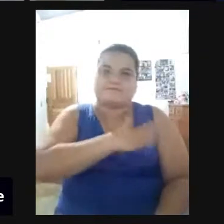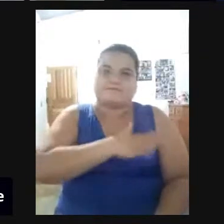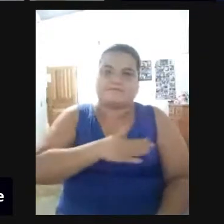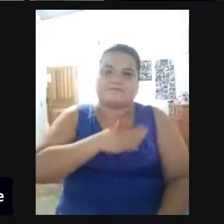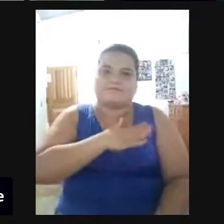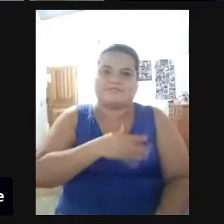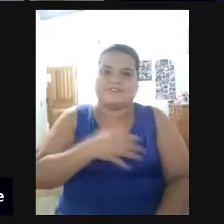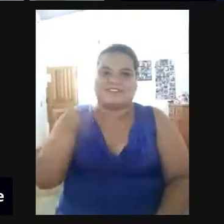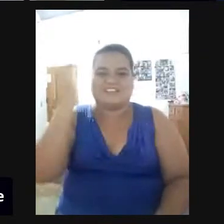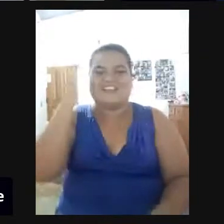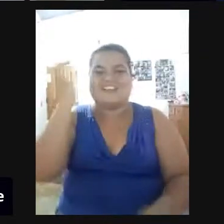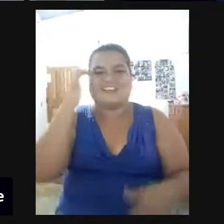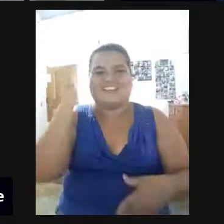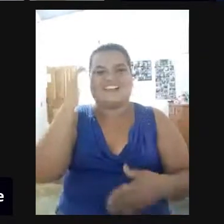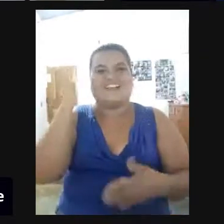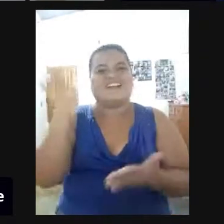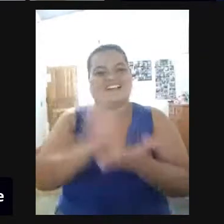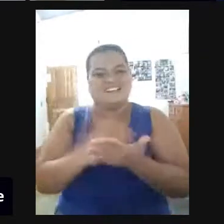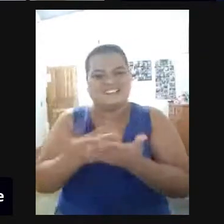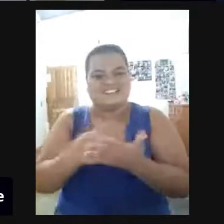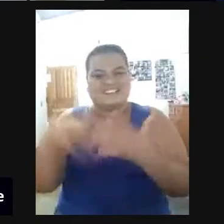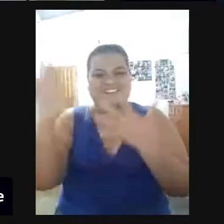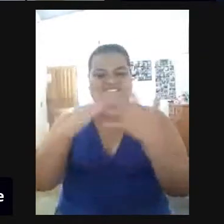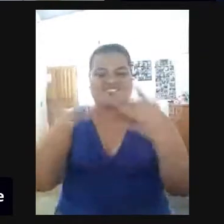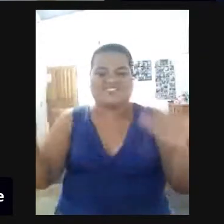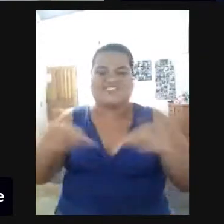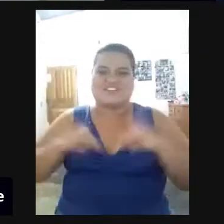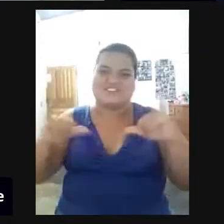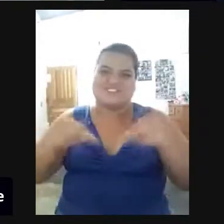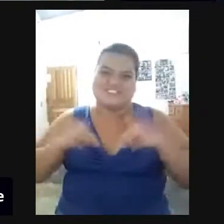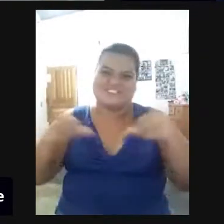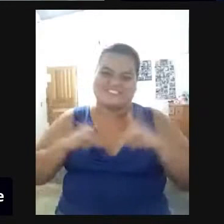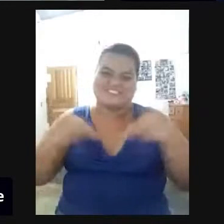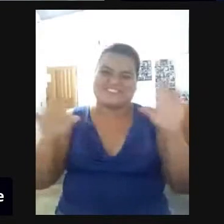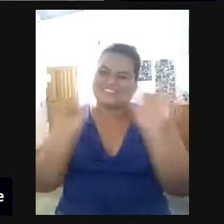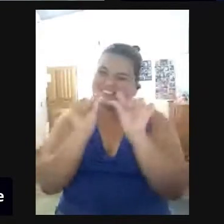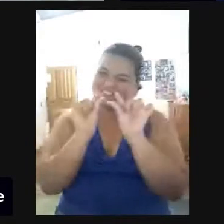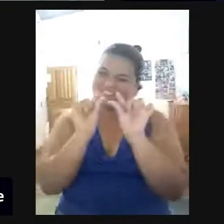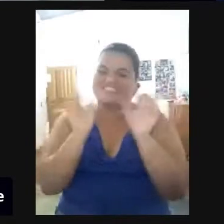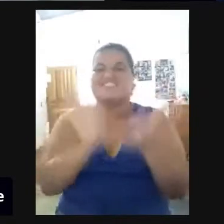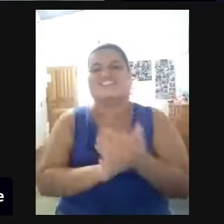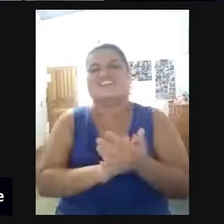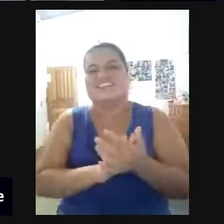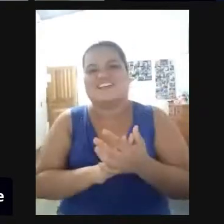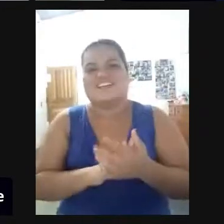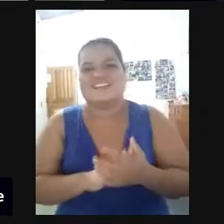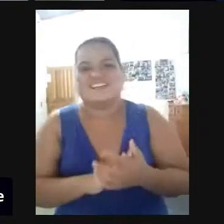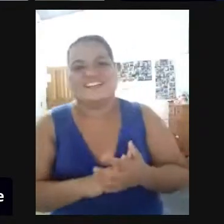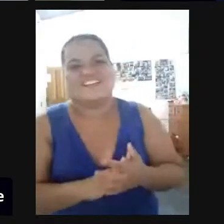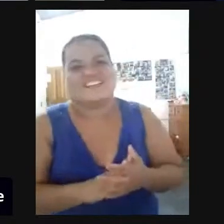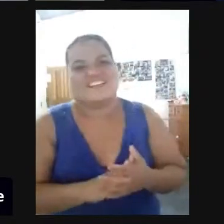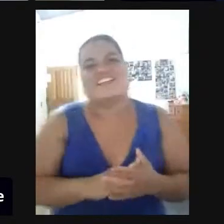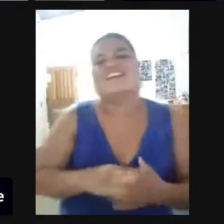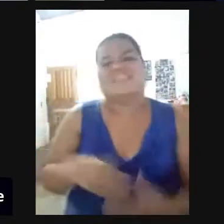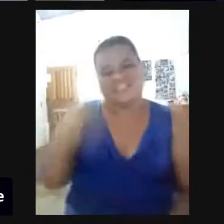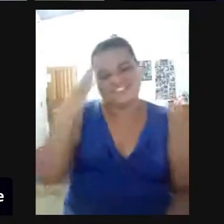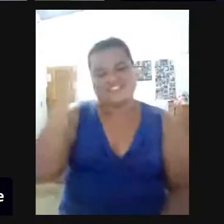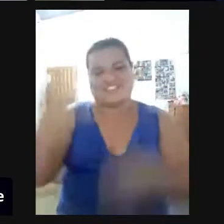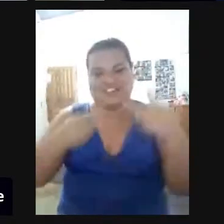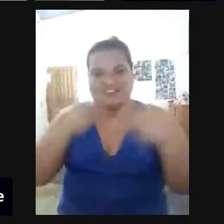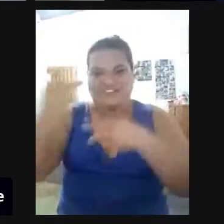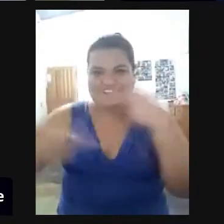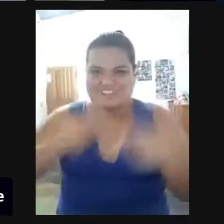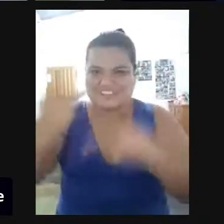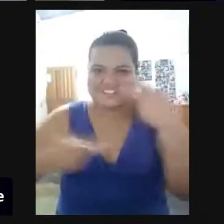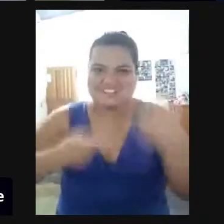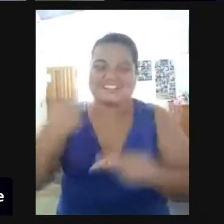meninas traduzirem, porque eu falo muito rápido. Eu falo muito rápido, eu sei disso. E eu correndo com o tempo, porque eu achei